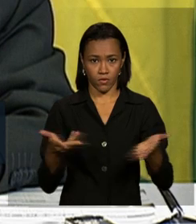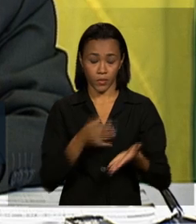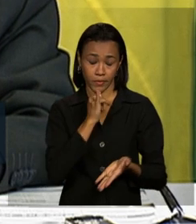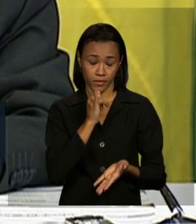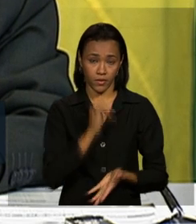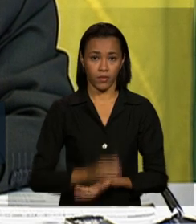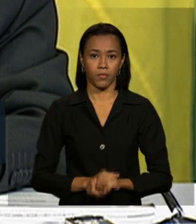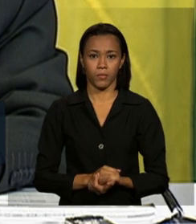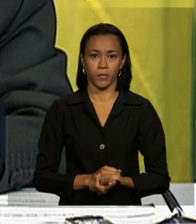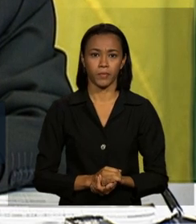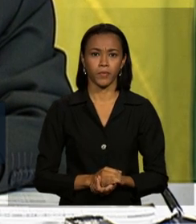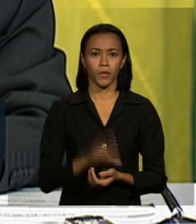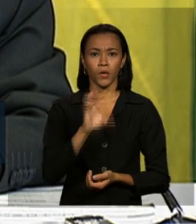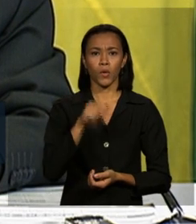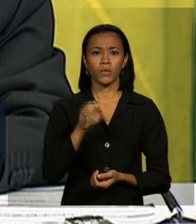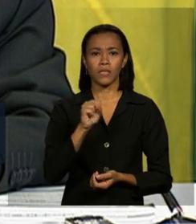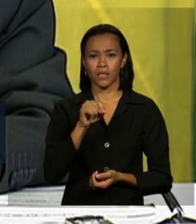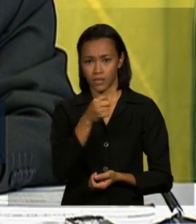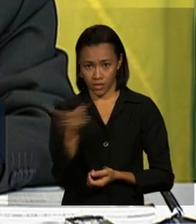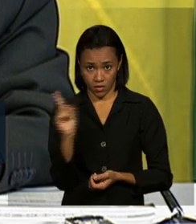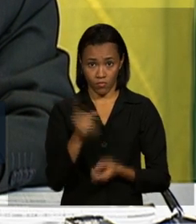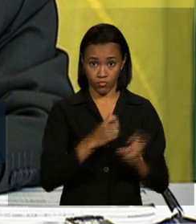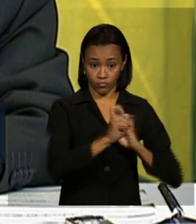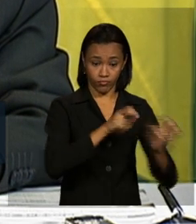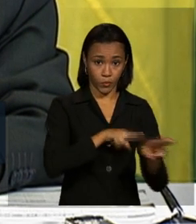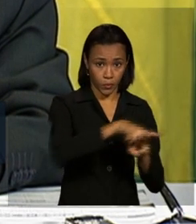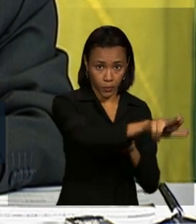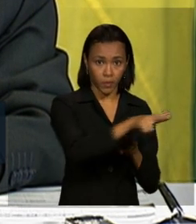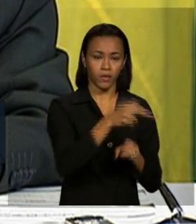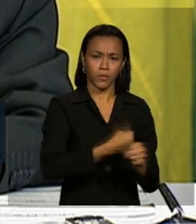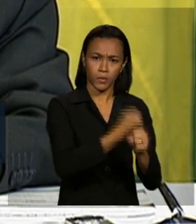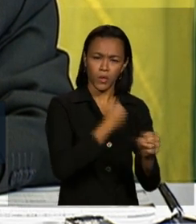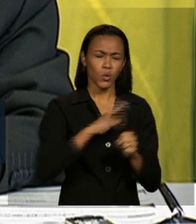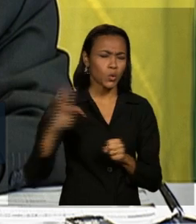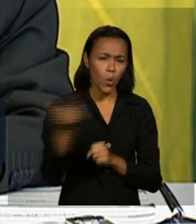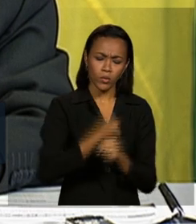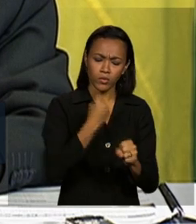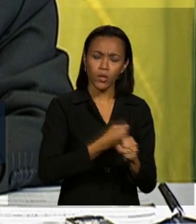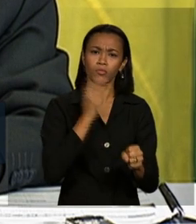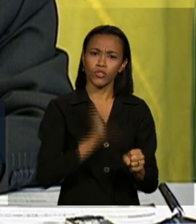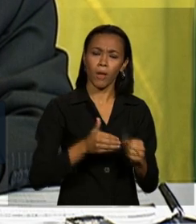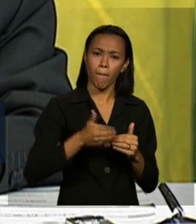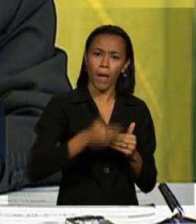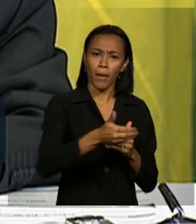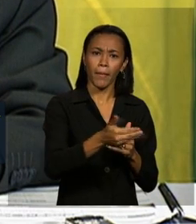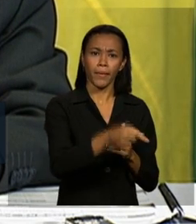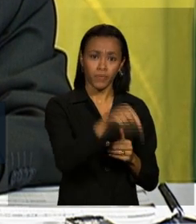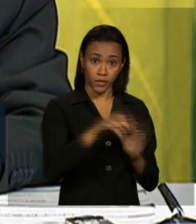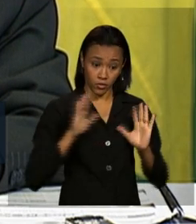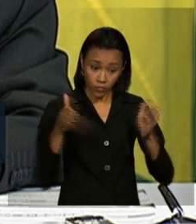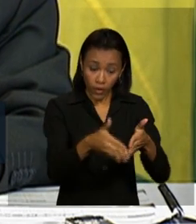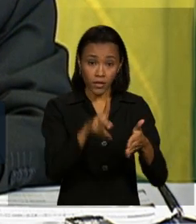por exemplo nas concessões rodoviárias todas as obras em execução relacionadas ao